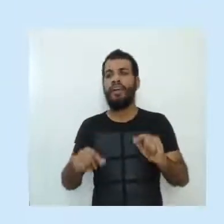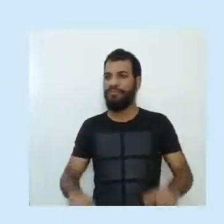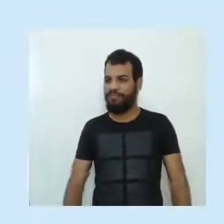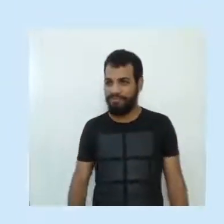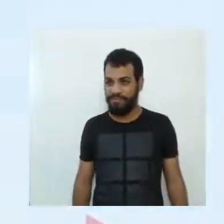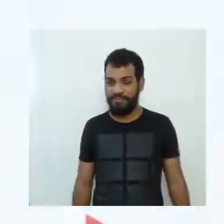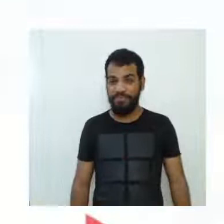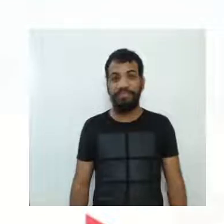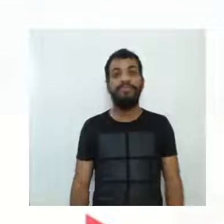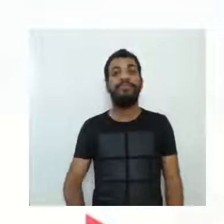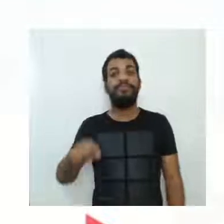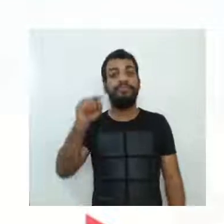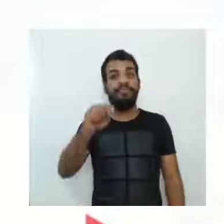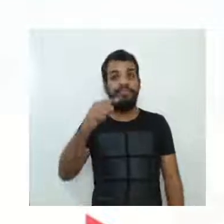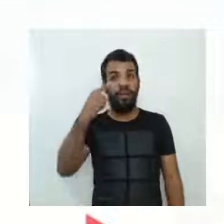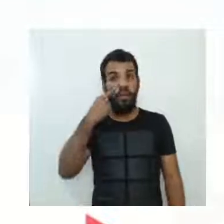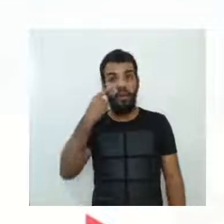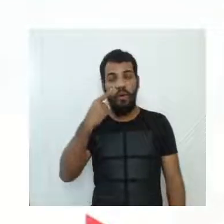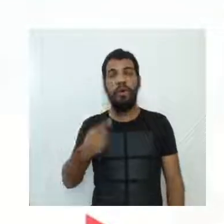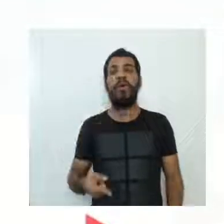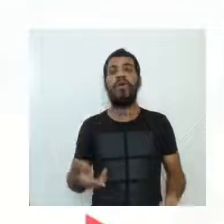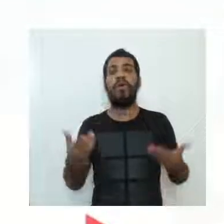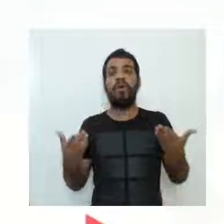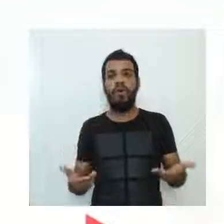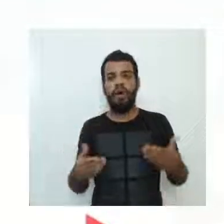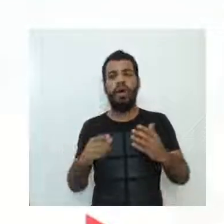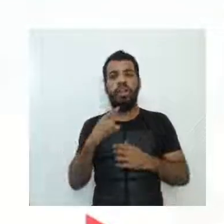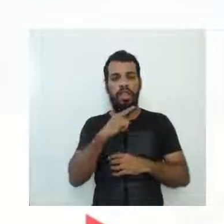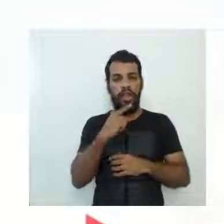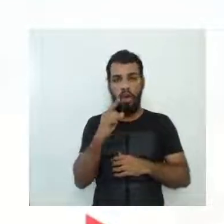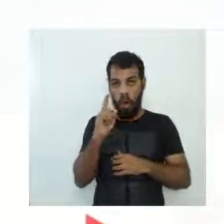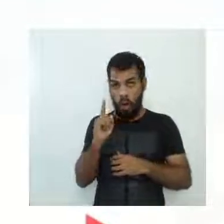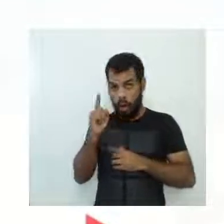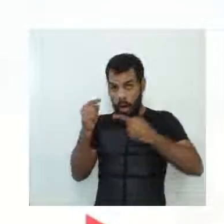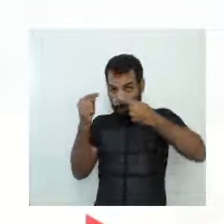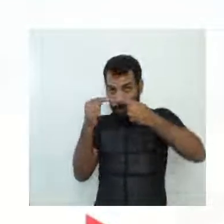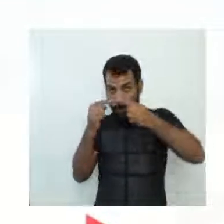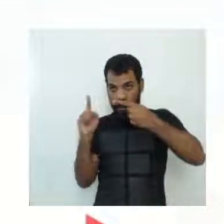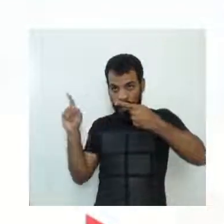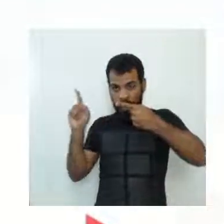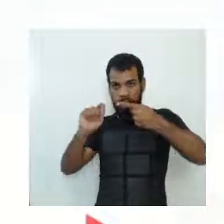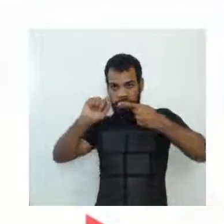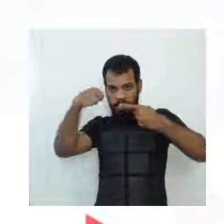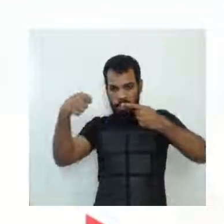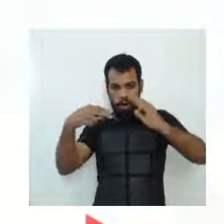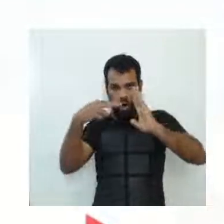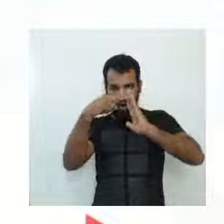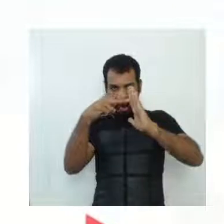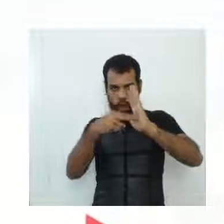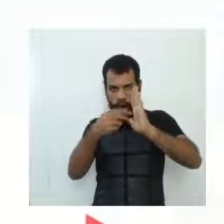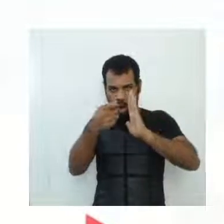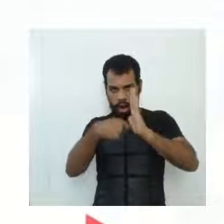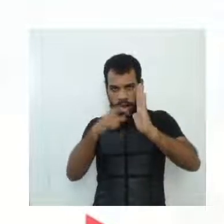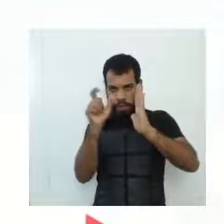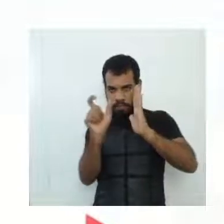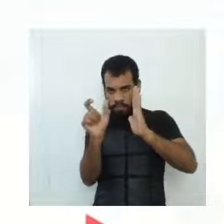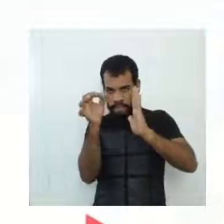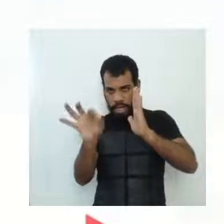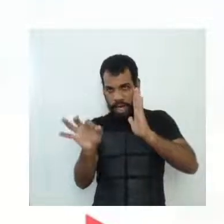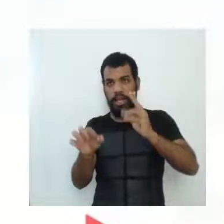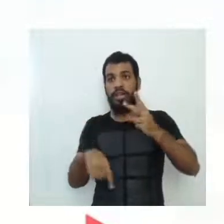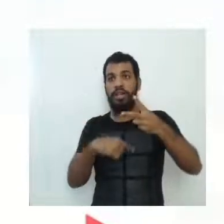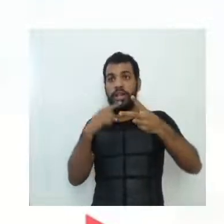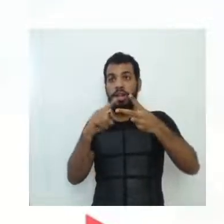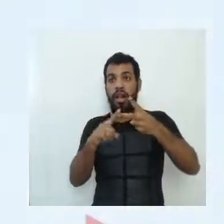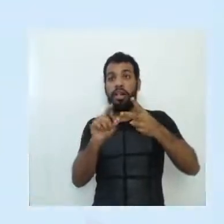vai finalizar o conteúdo previsto de norma ortográfica para o 6º ano e vamos também falar um pouco sobre o